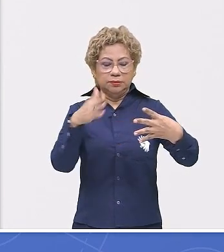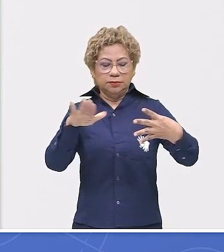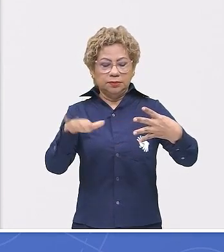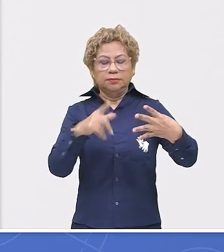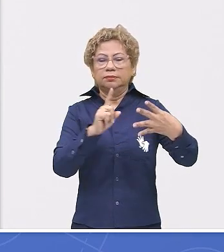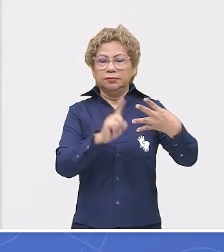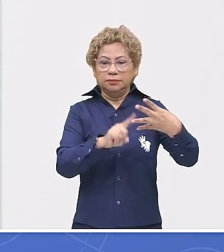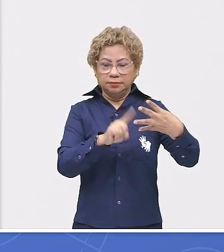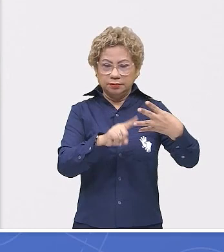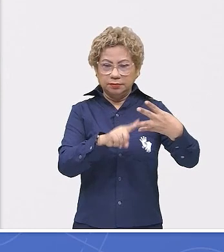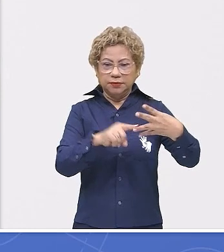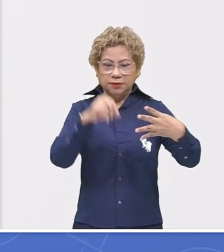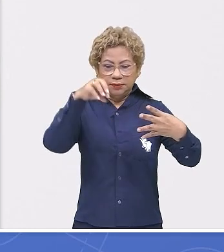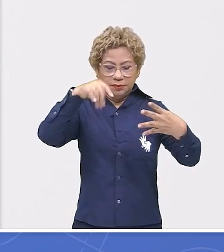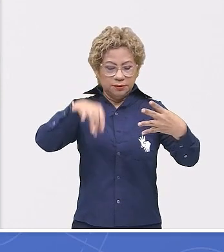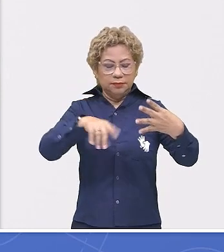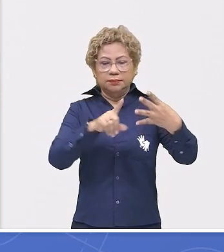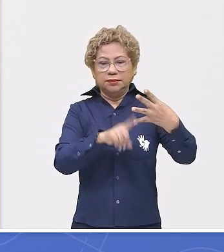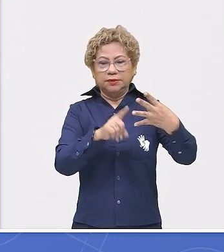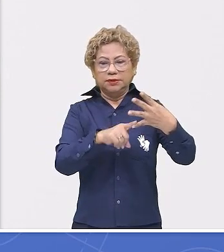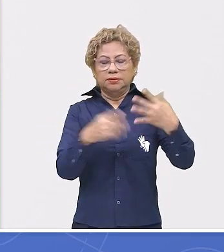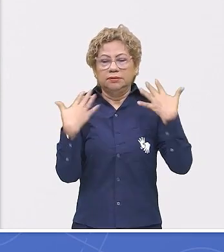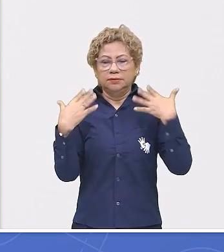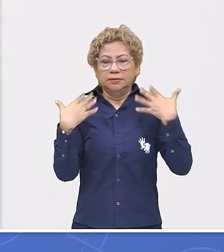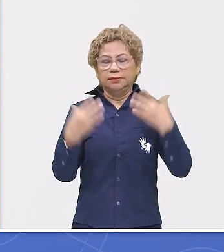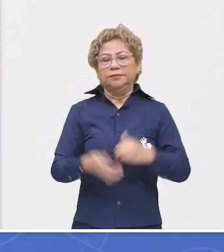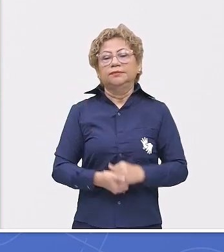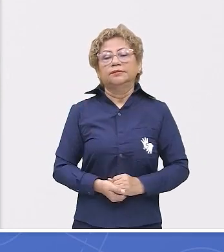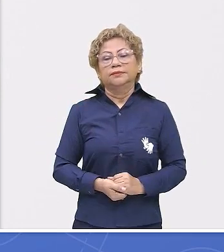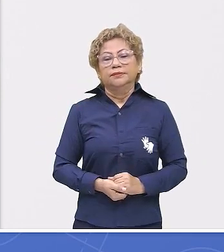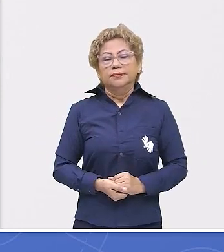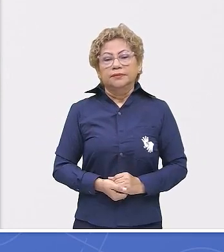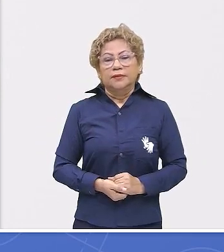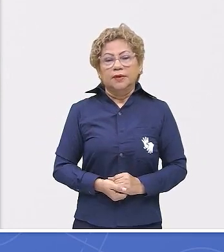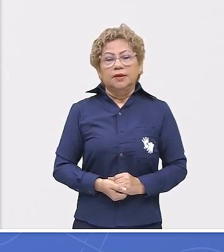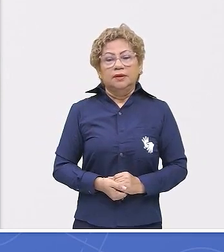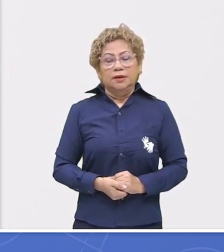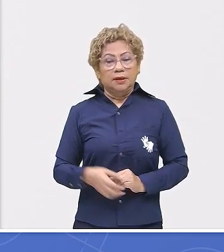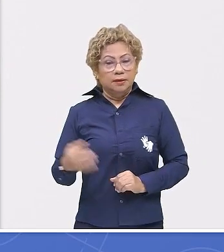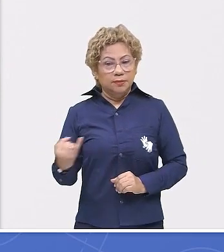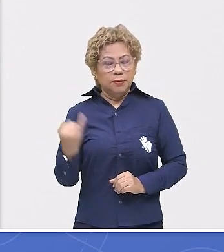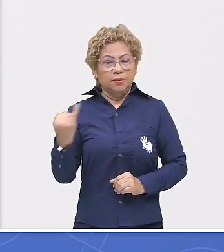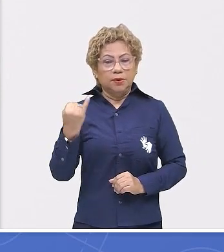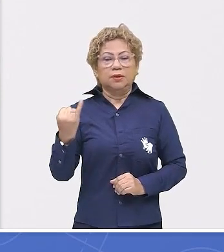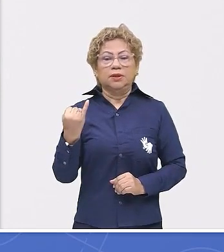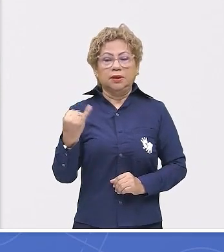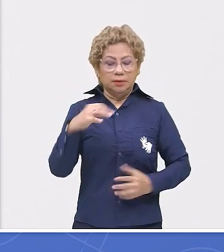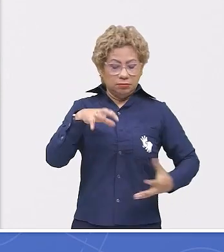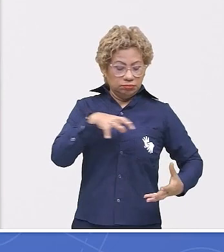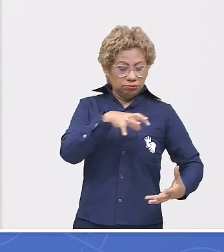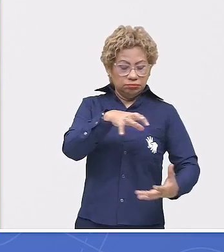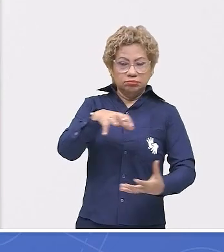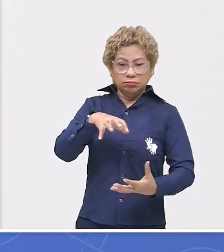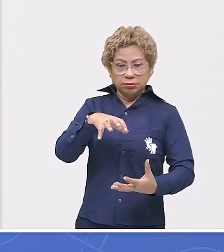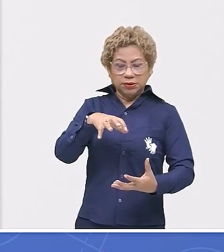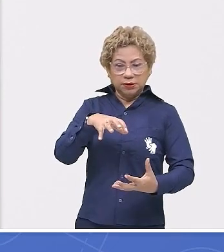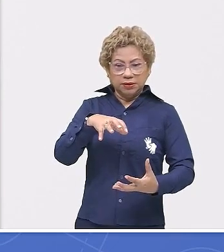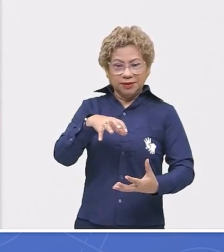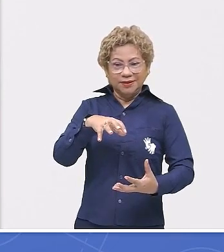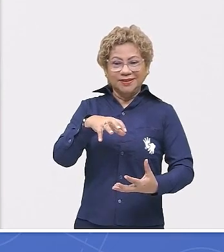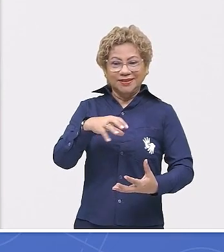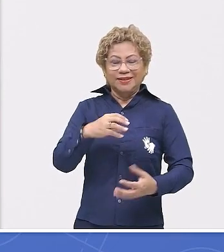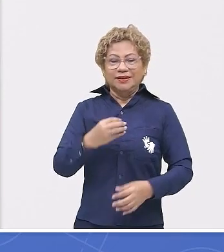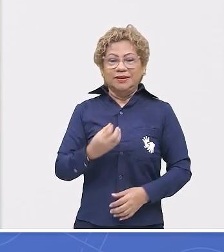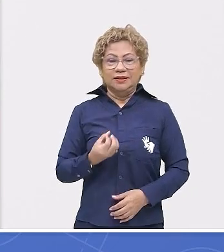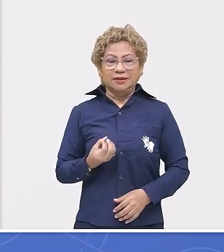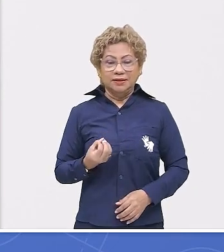verão, outono e inverno, tá? Então, a importância desse movimento da translação, né, além de